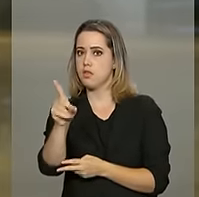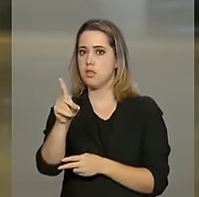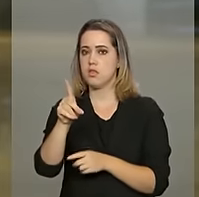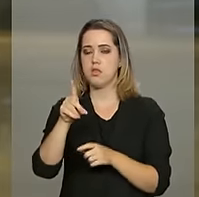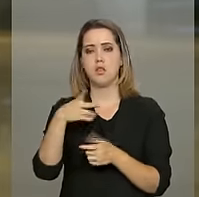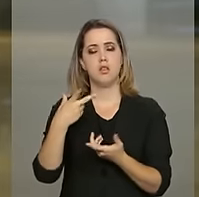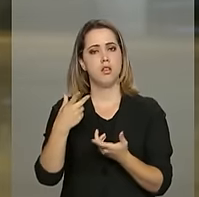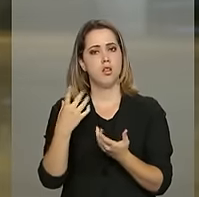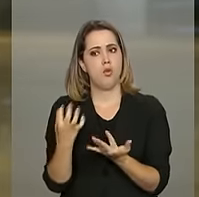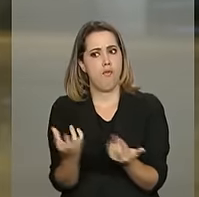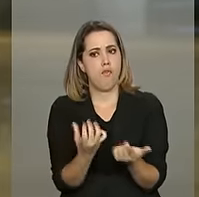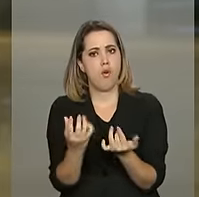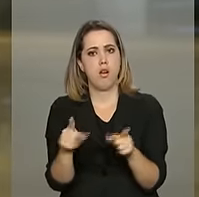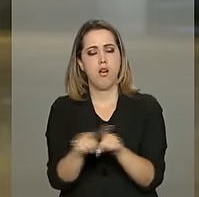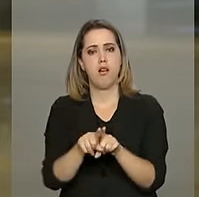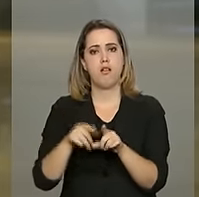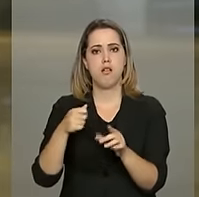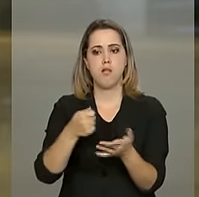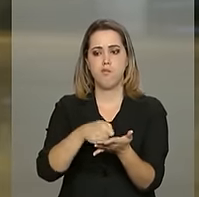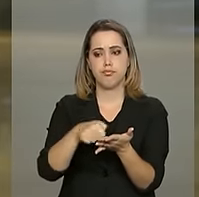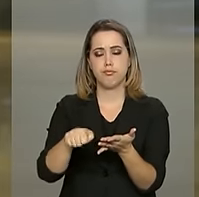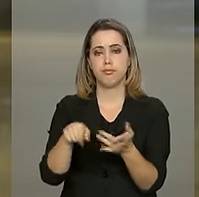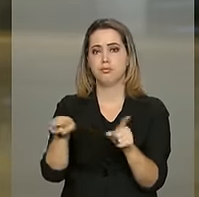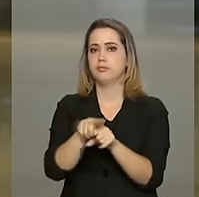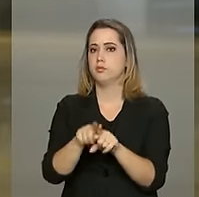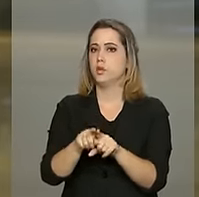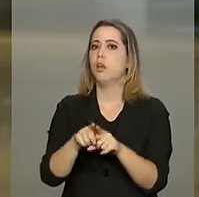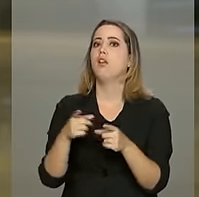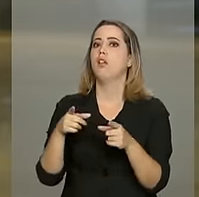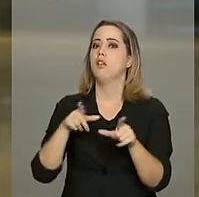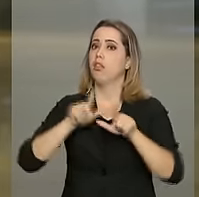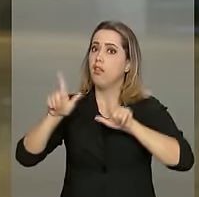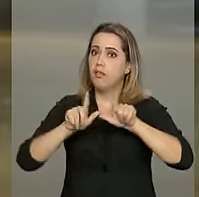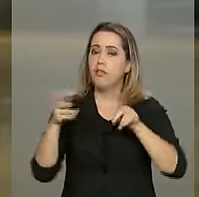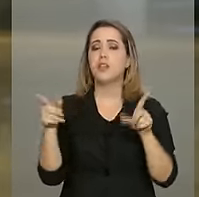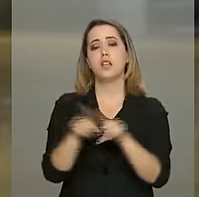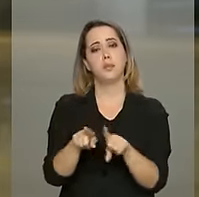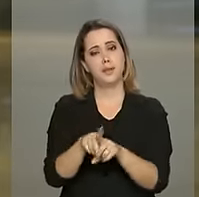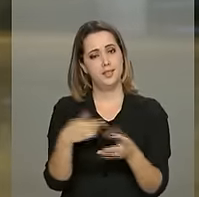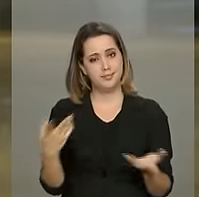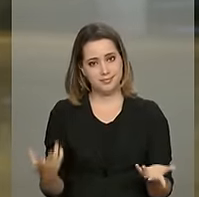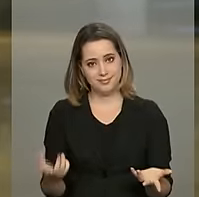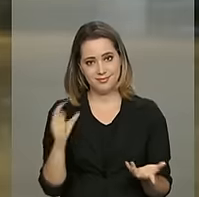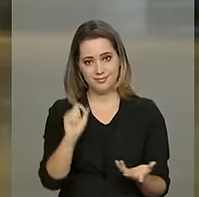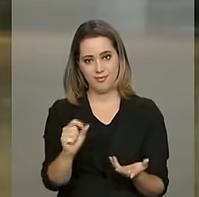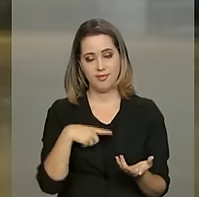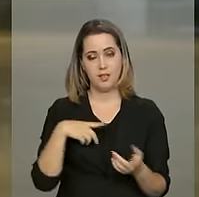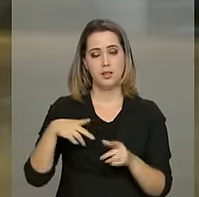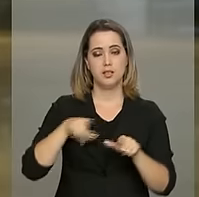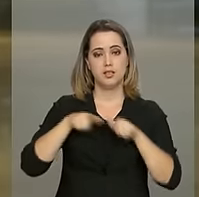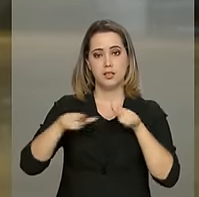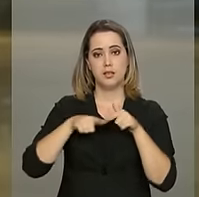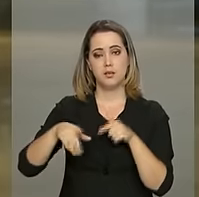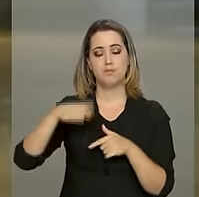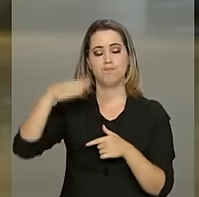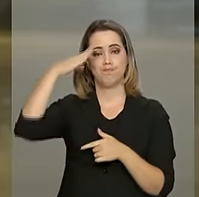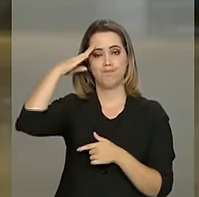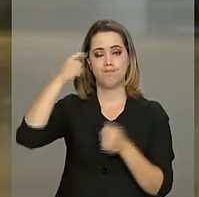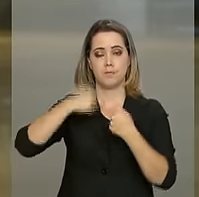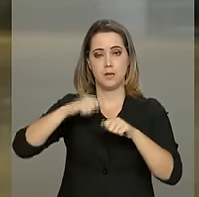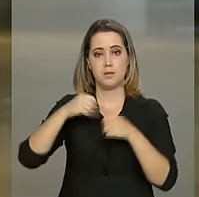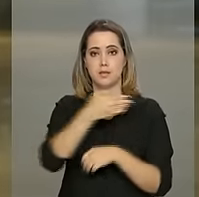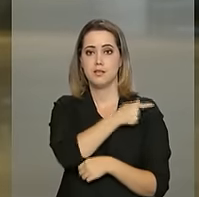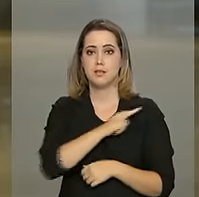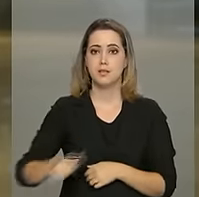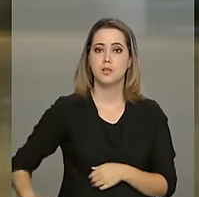de anotações, entre outros tipos de equipamentos. Para a atuação das Forças Armadas, é preciso que o governador solicite o